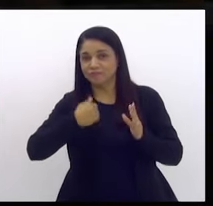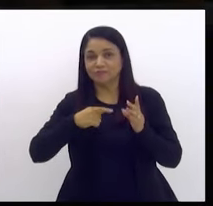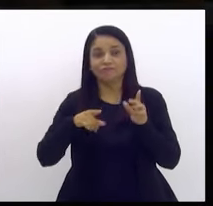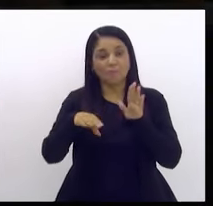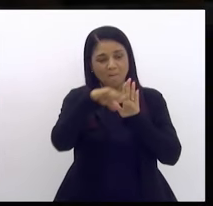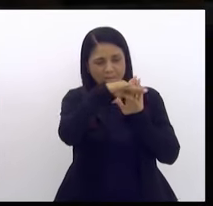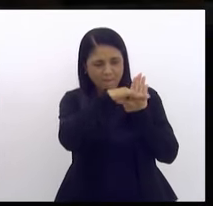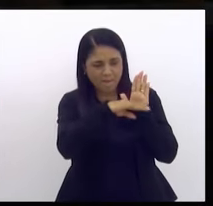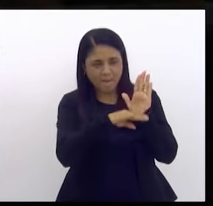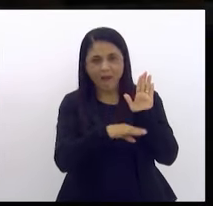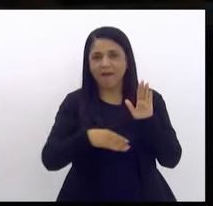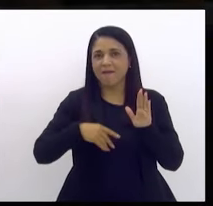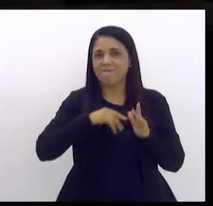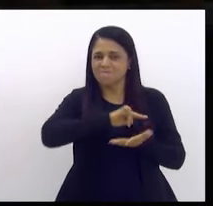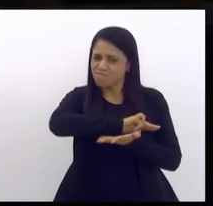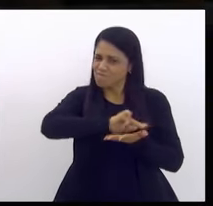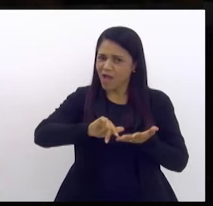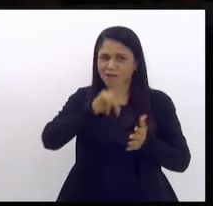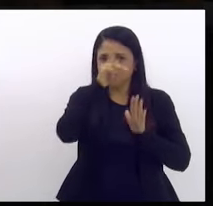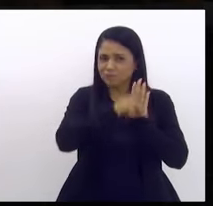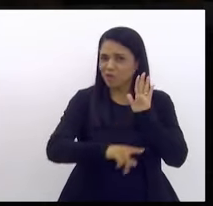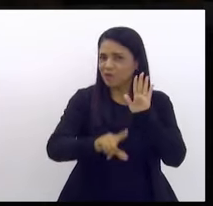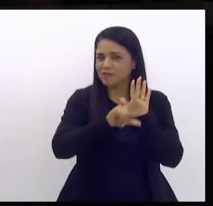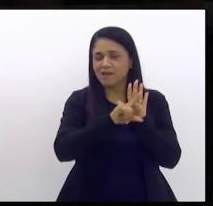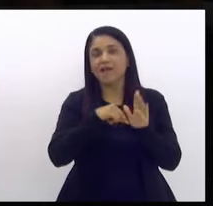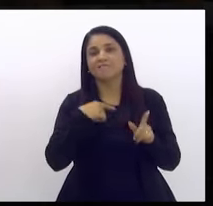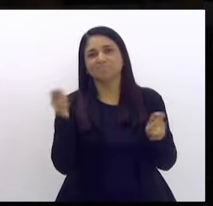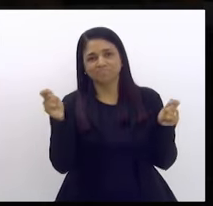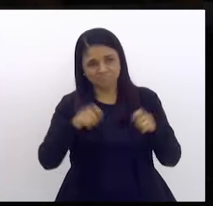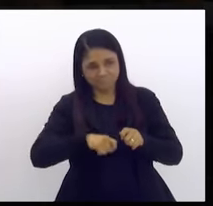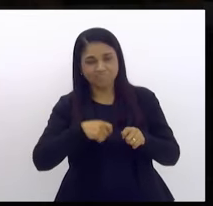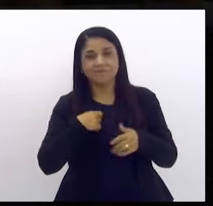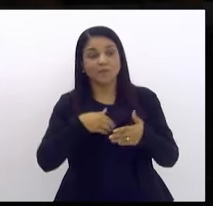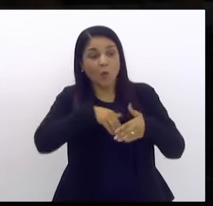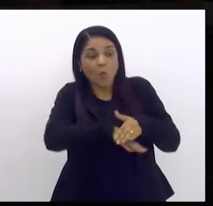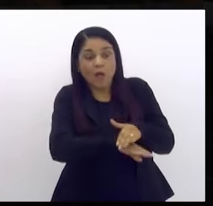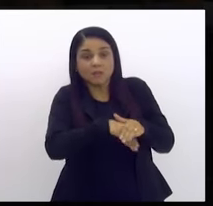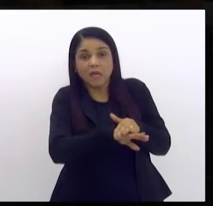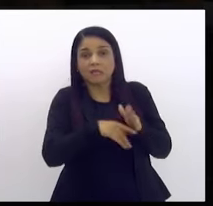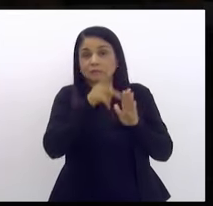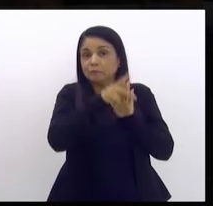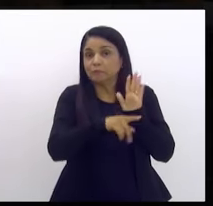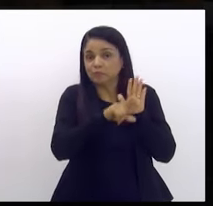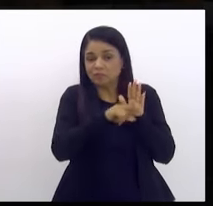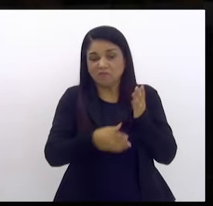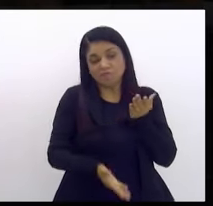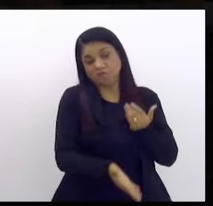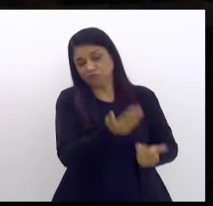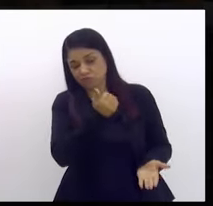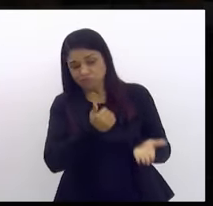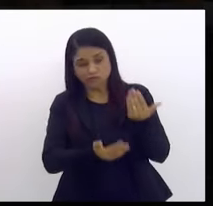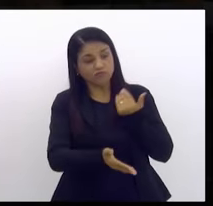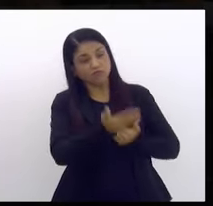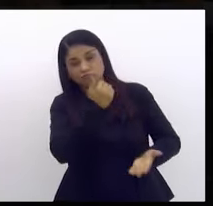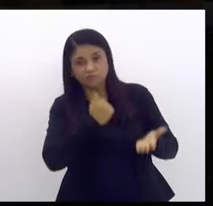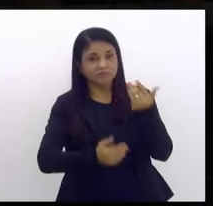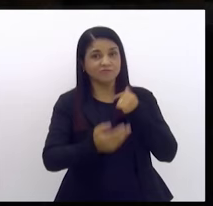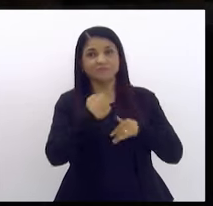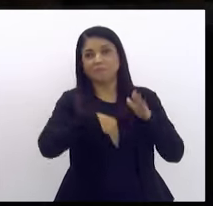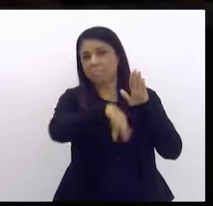é justo que assim o seja. Então, agora, que precisa ter esse diálogo, precisa, porque